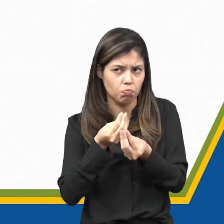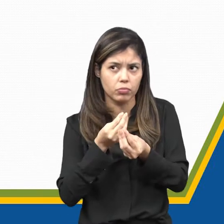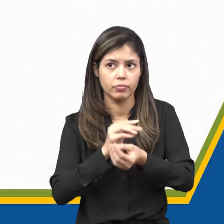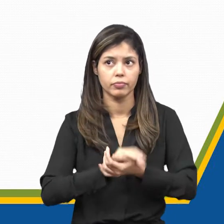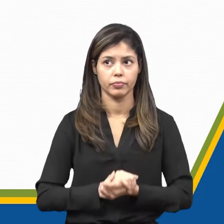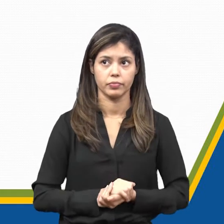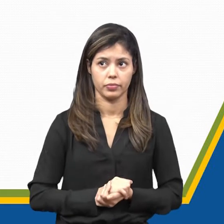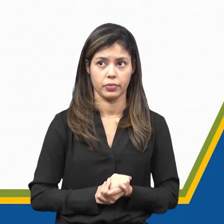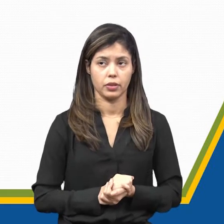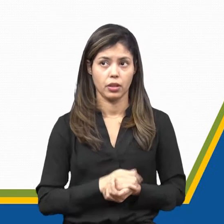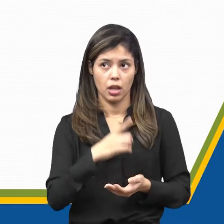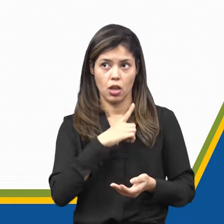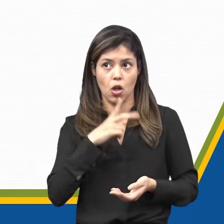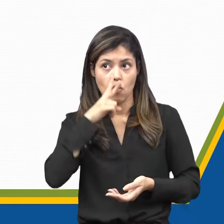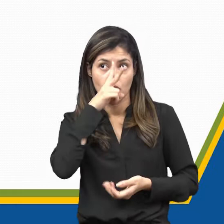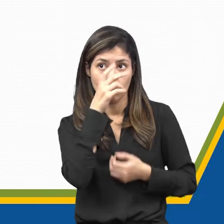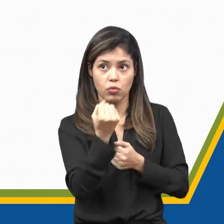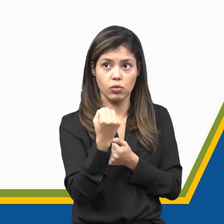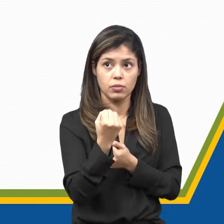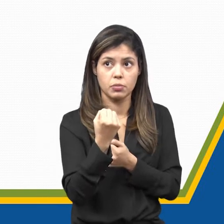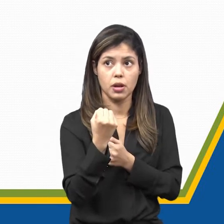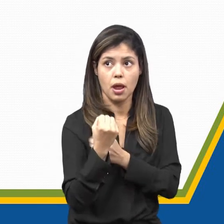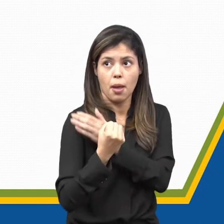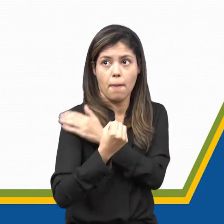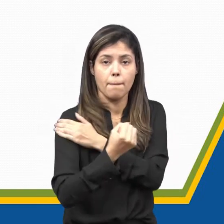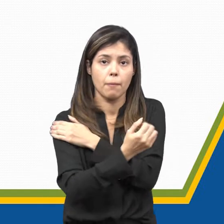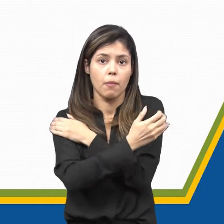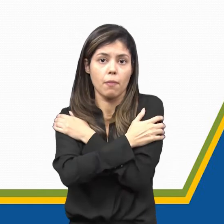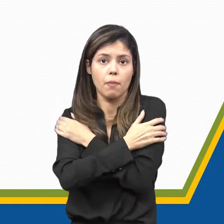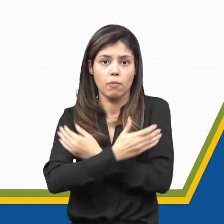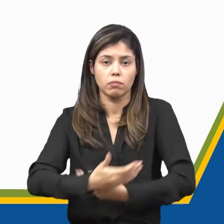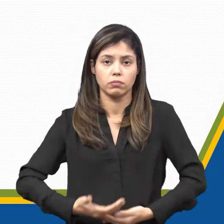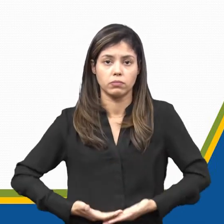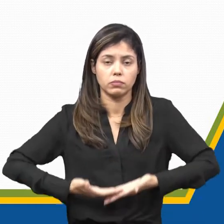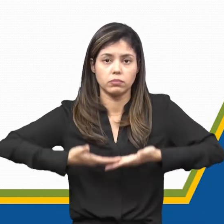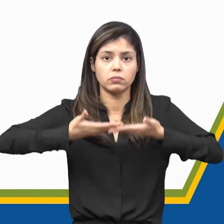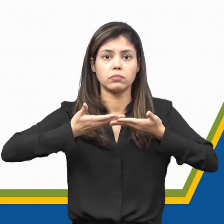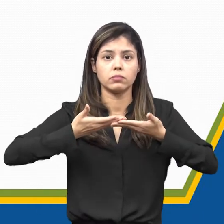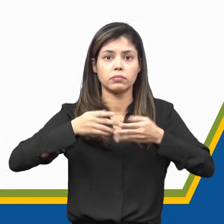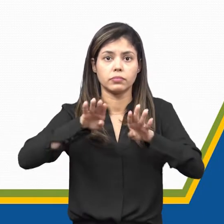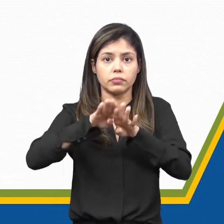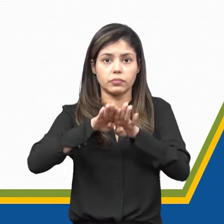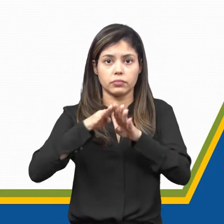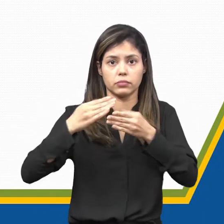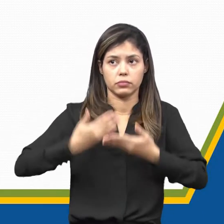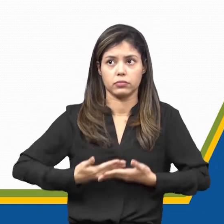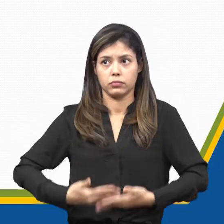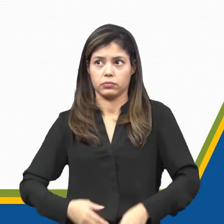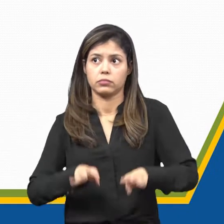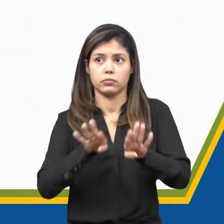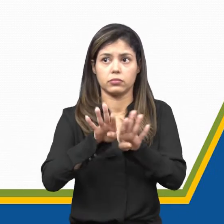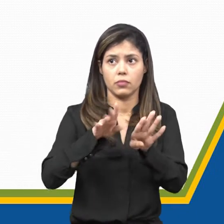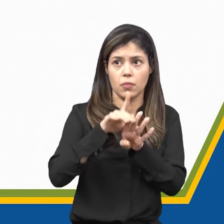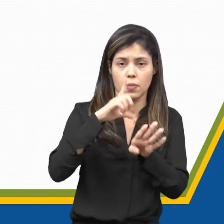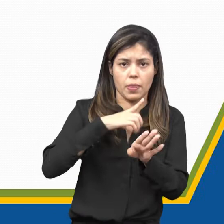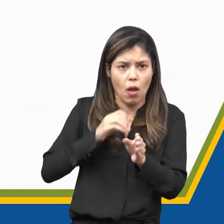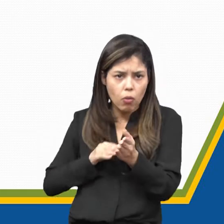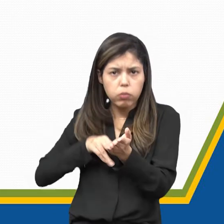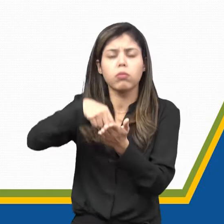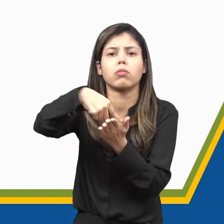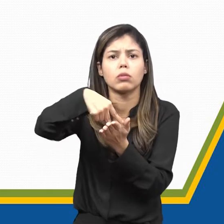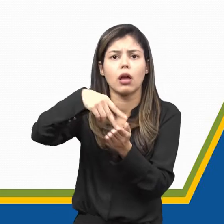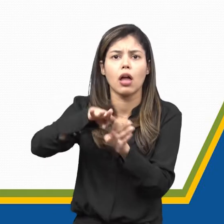aqui. É um teste de força explosiva de membros inferiores, ou seja, das pernas, dos membros inferiores. A impulsão